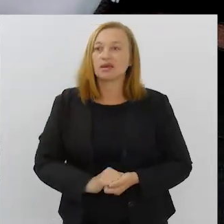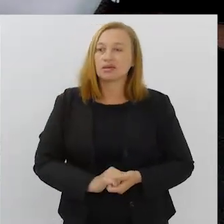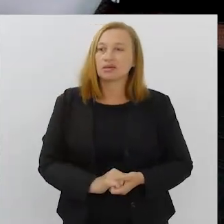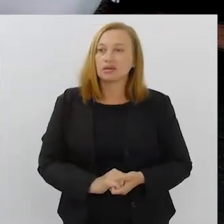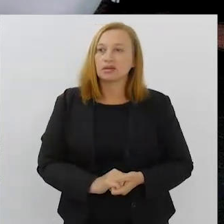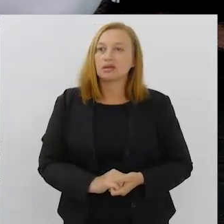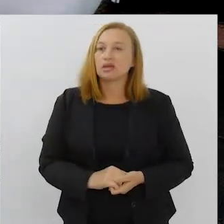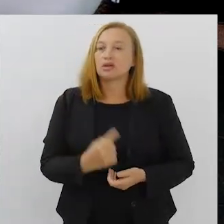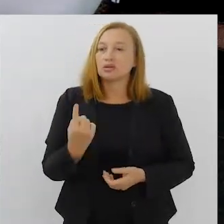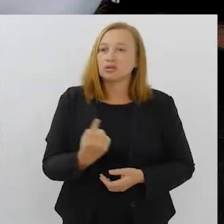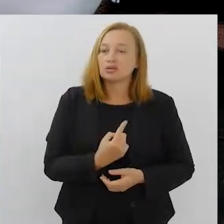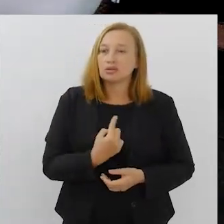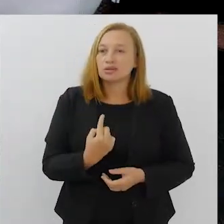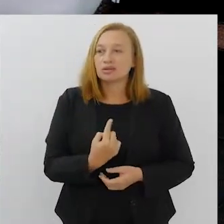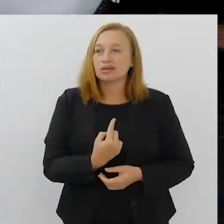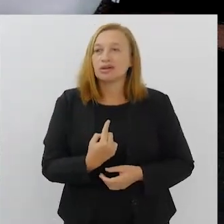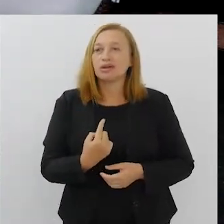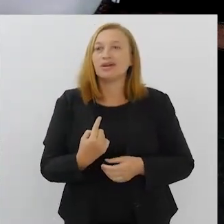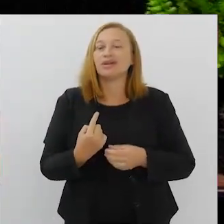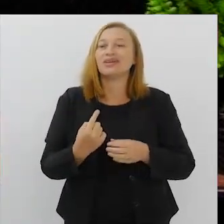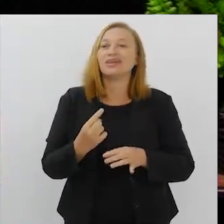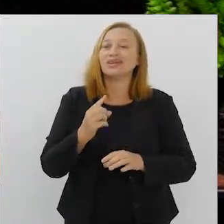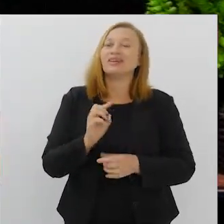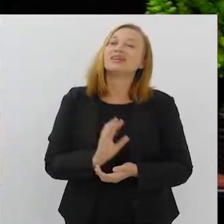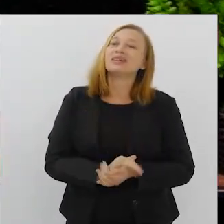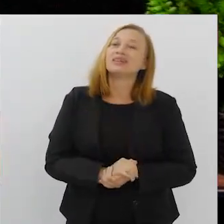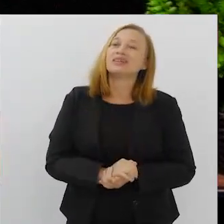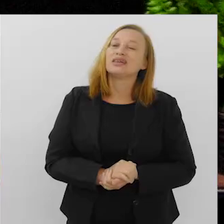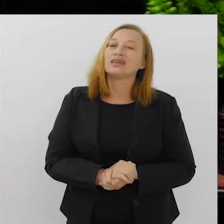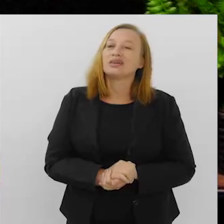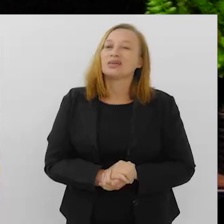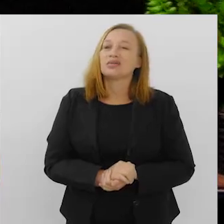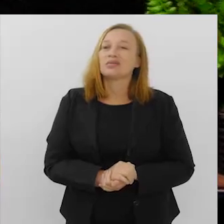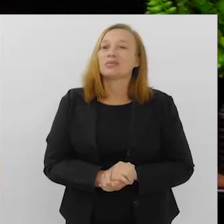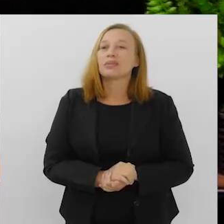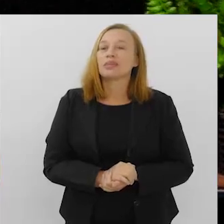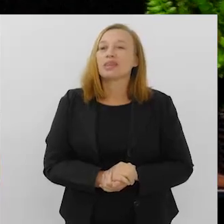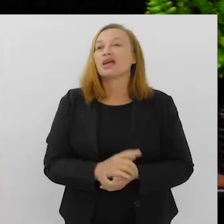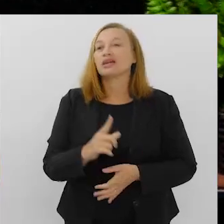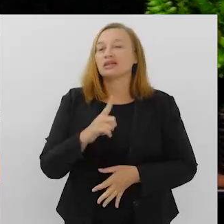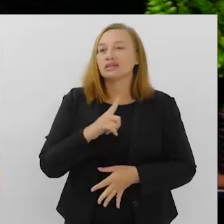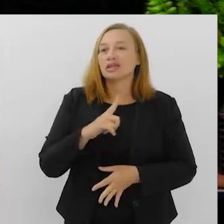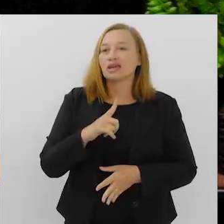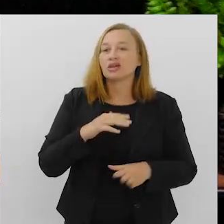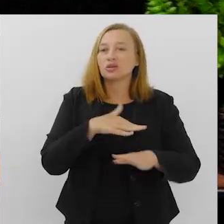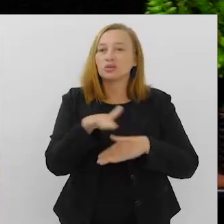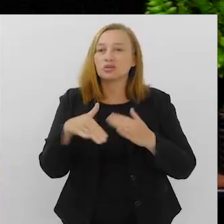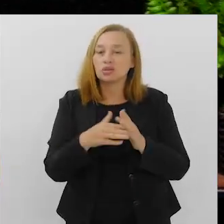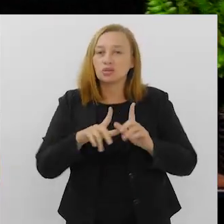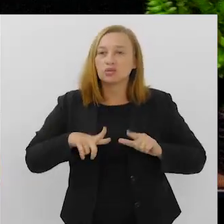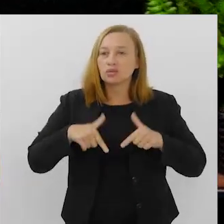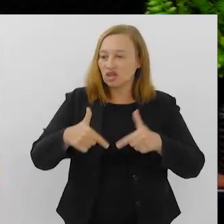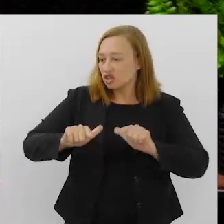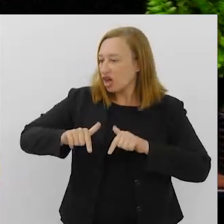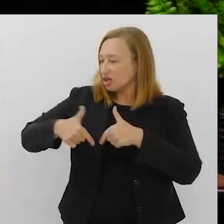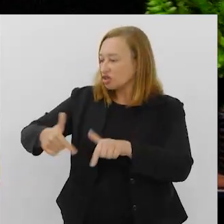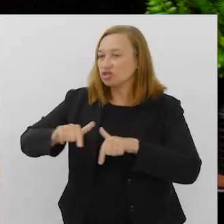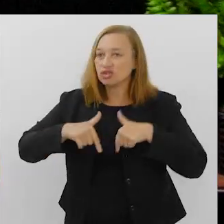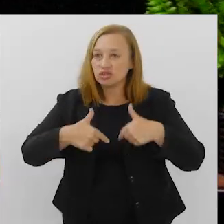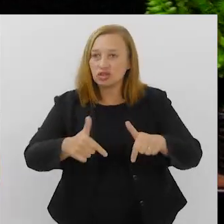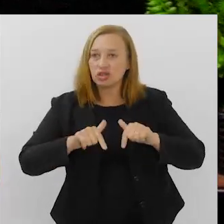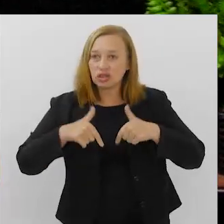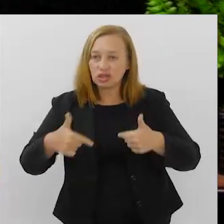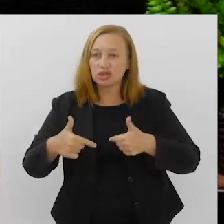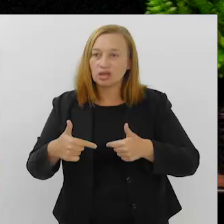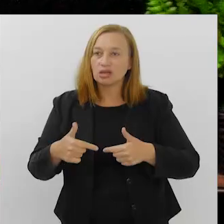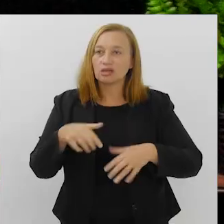E acho que tem o nosso site também, sescrio.org.br, onde a gente tem ali todas as nossas ações,